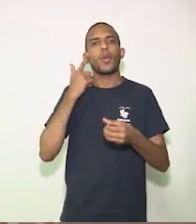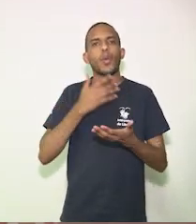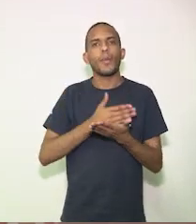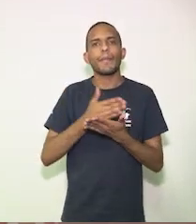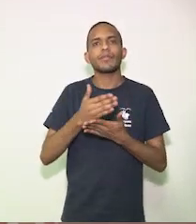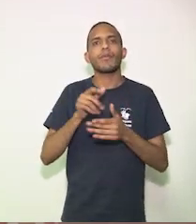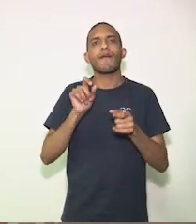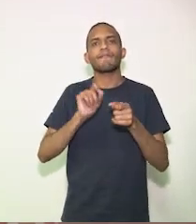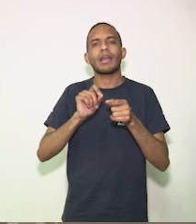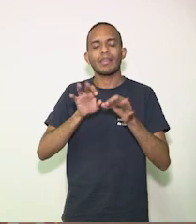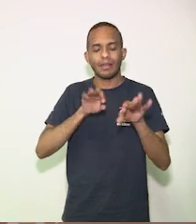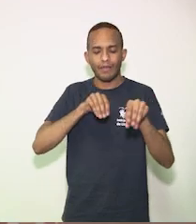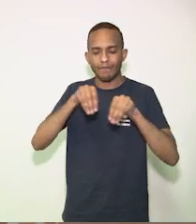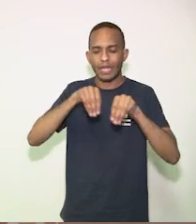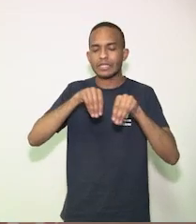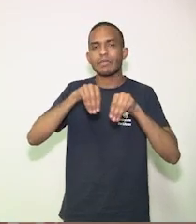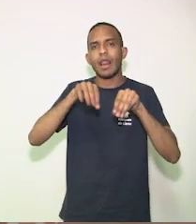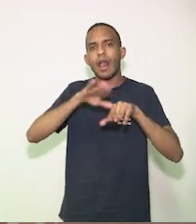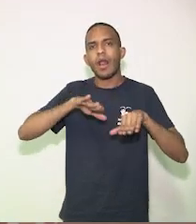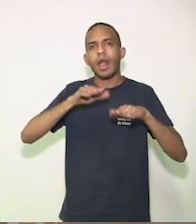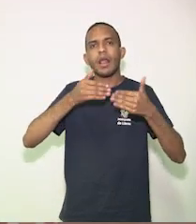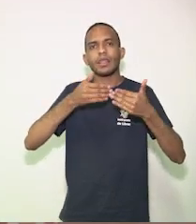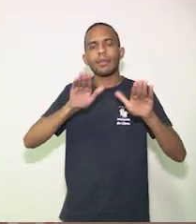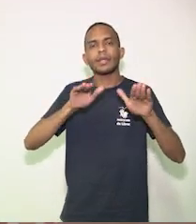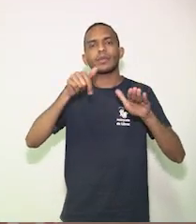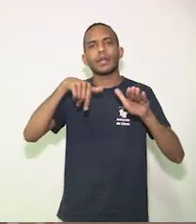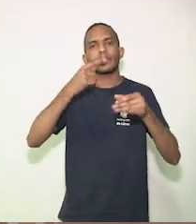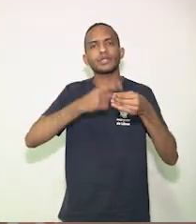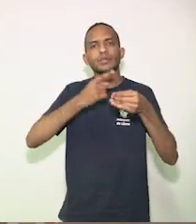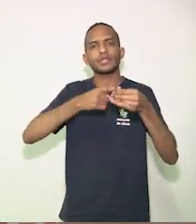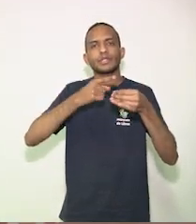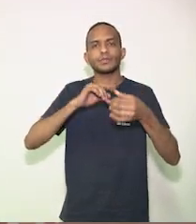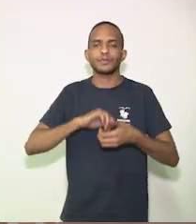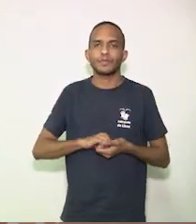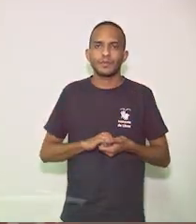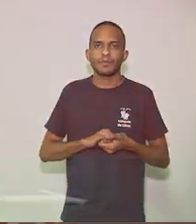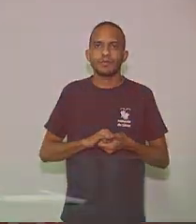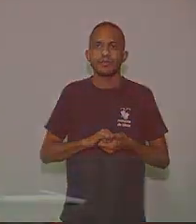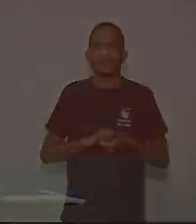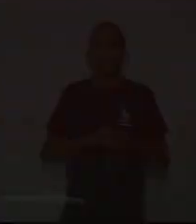fazer a flexibilização da abertura aqui no município.